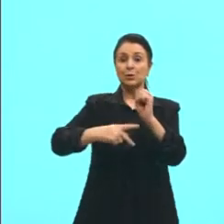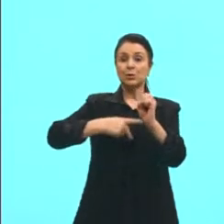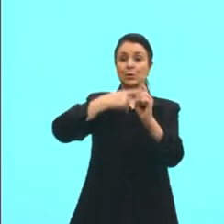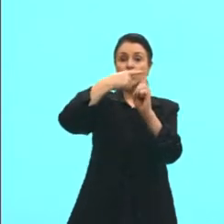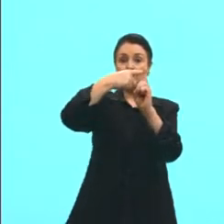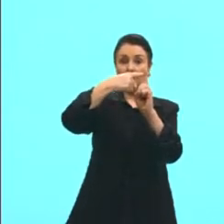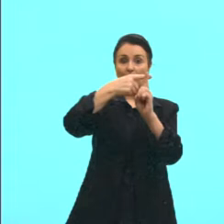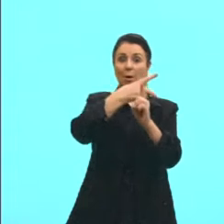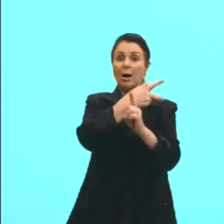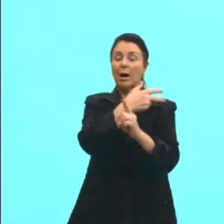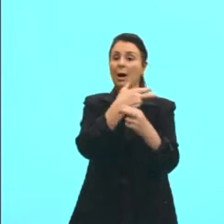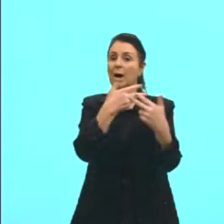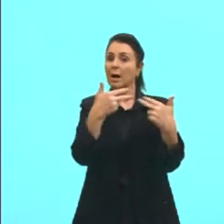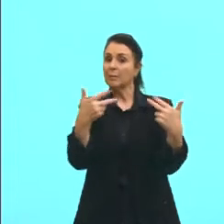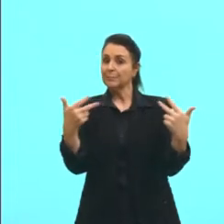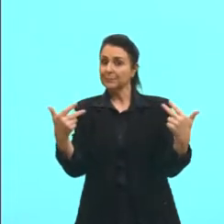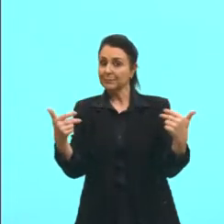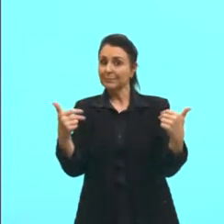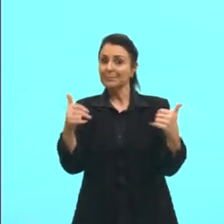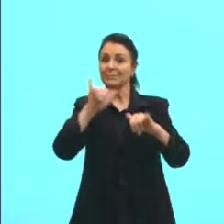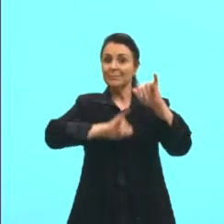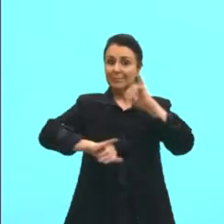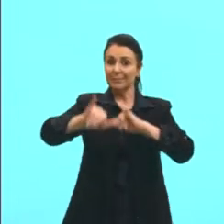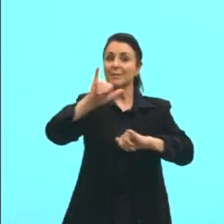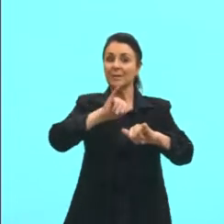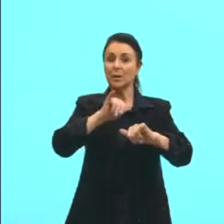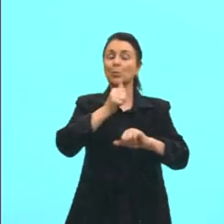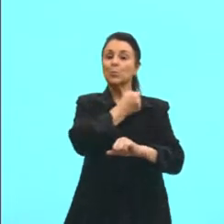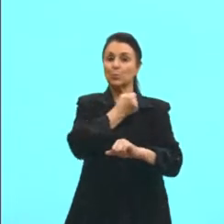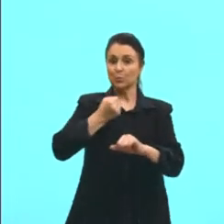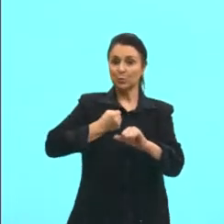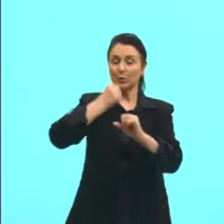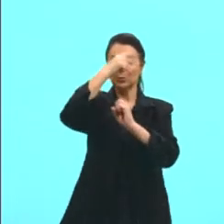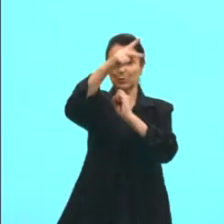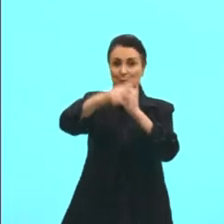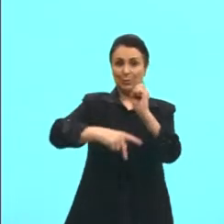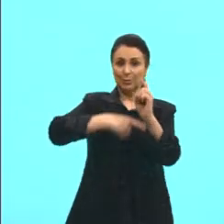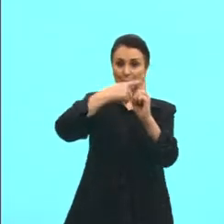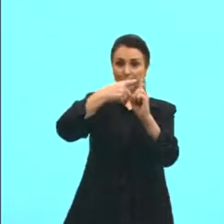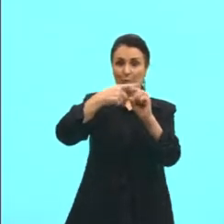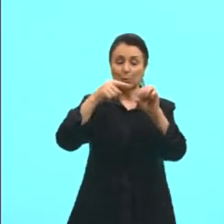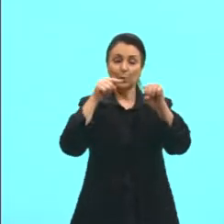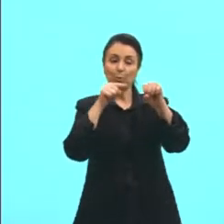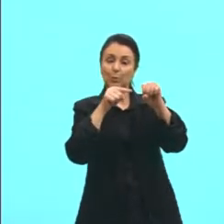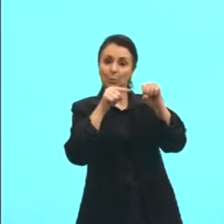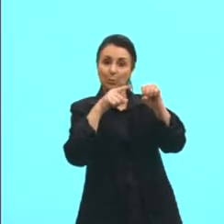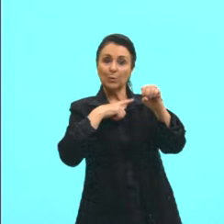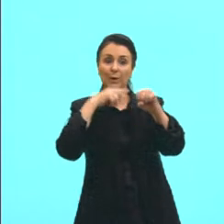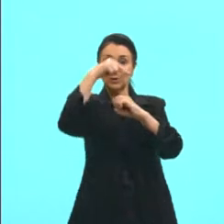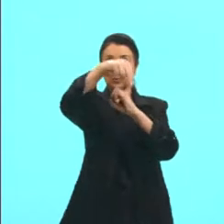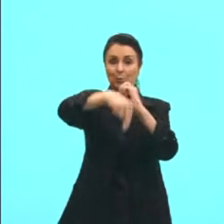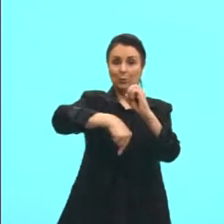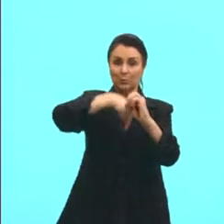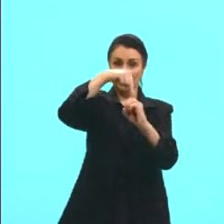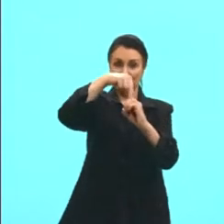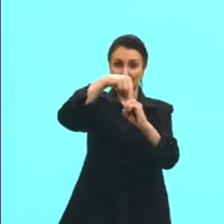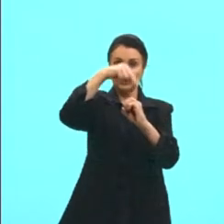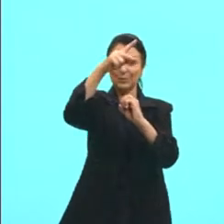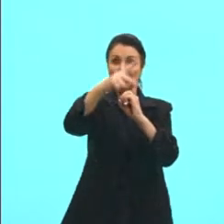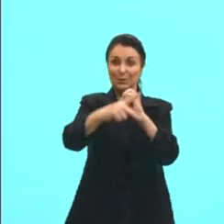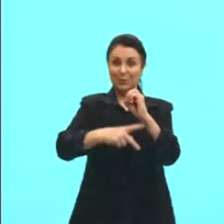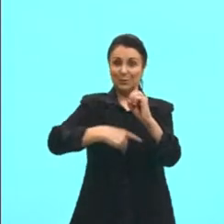cada elemento químico tem o seu número de prótons lá da estrutura atômica né do dentro do núcleo a gente tem os nêutrons e os